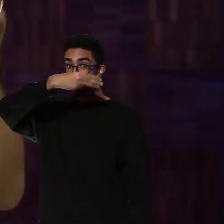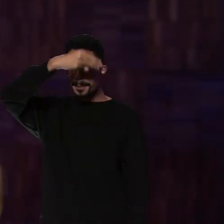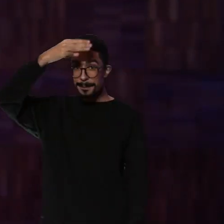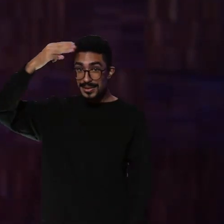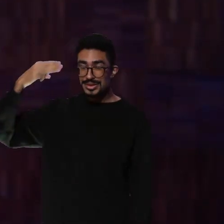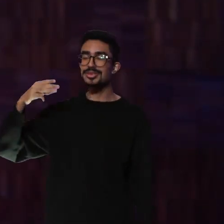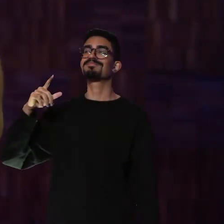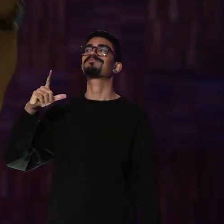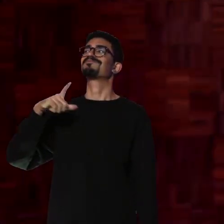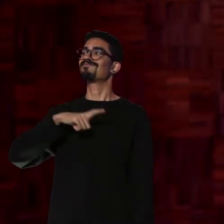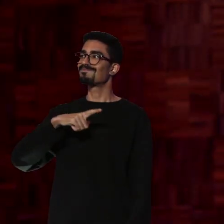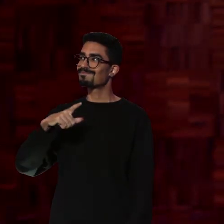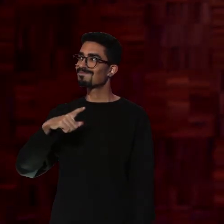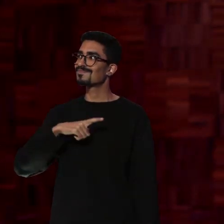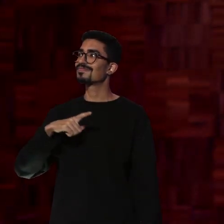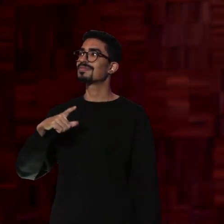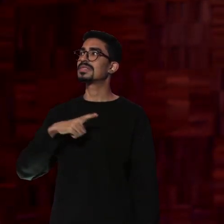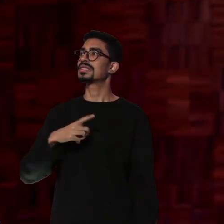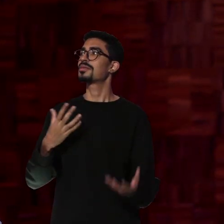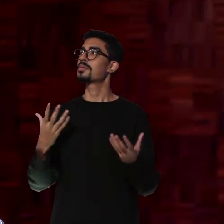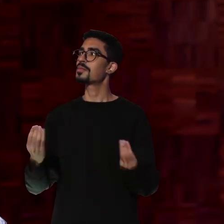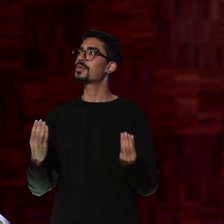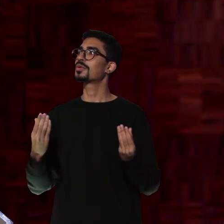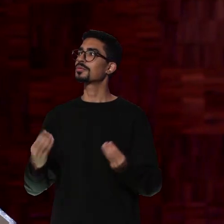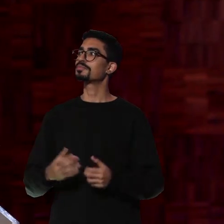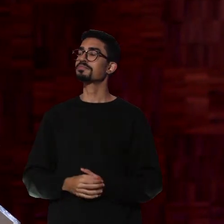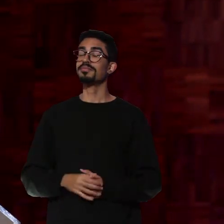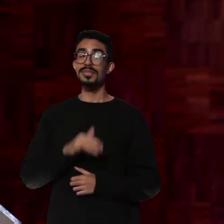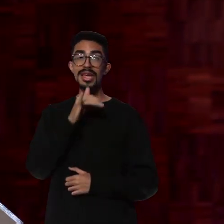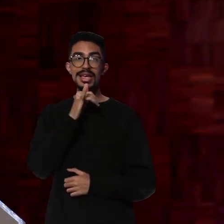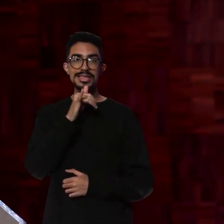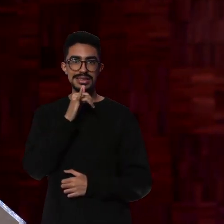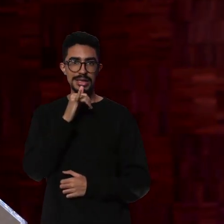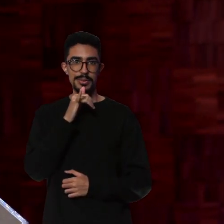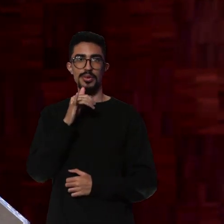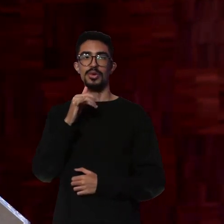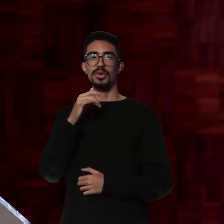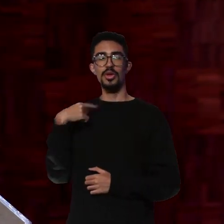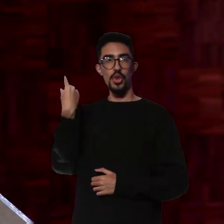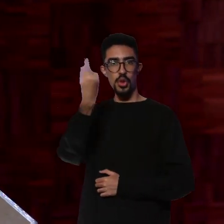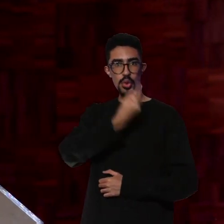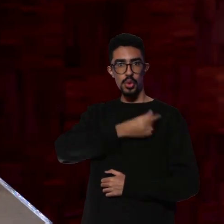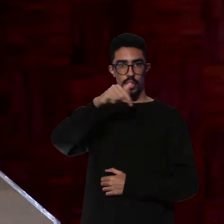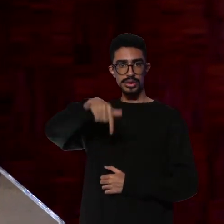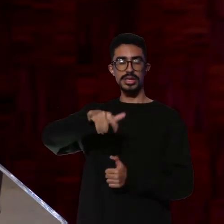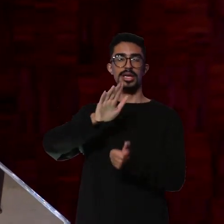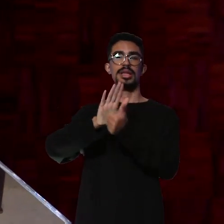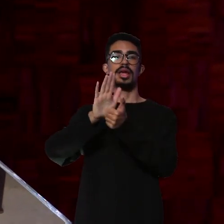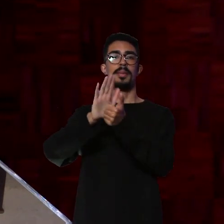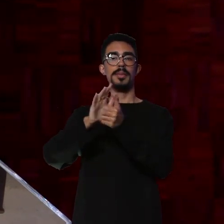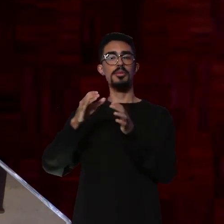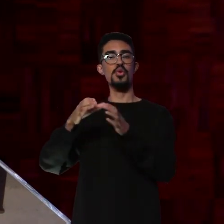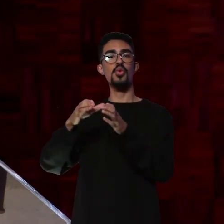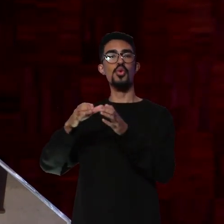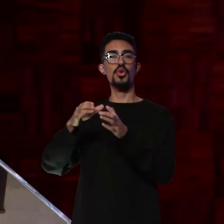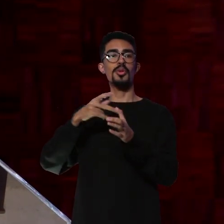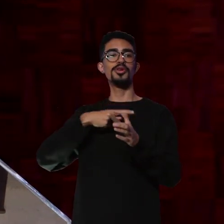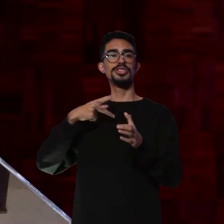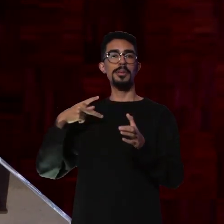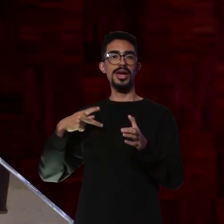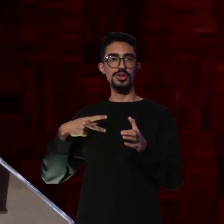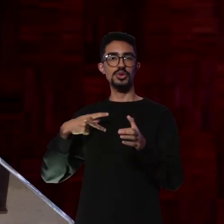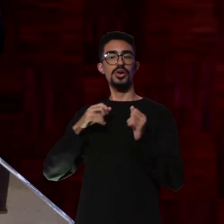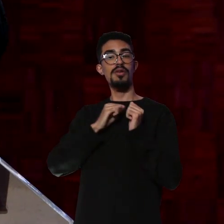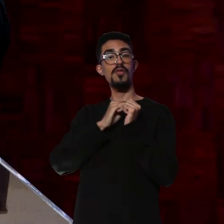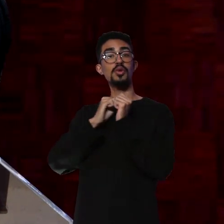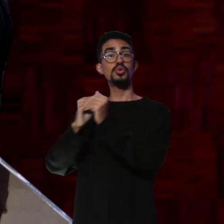alguns filmes lá e a gente ia para o cinema depois do culto e o Michel fazia apelo no final. Mas, por um problema de cálculo, os